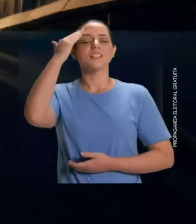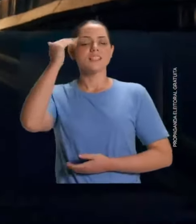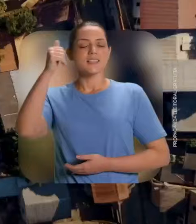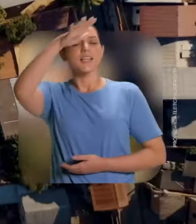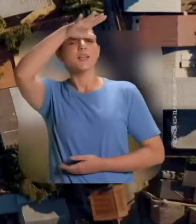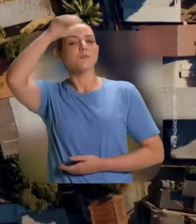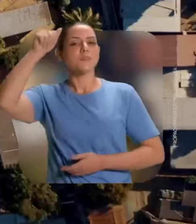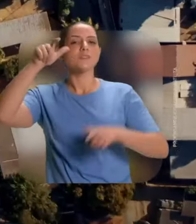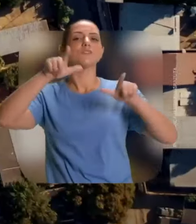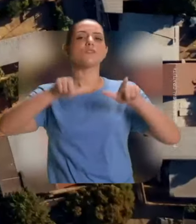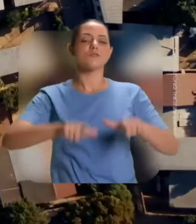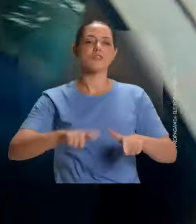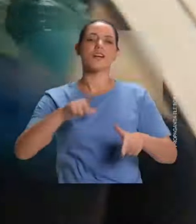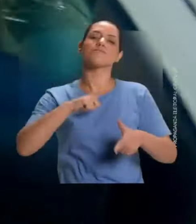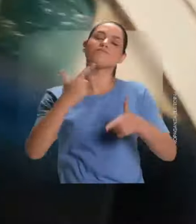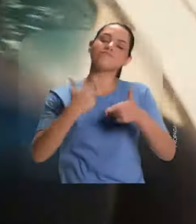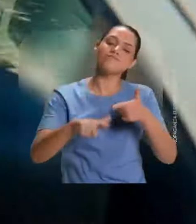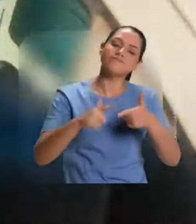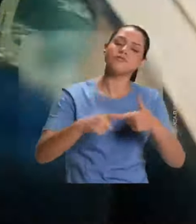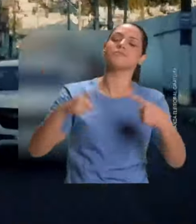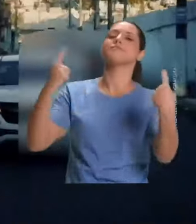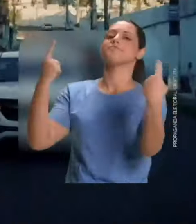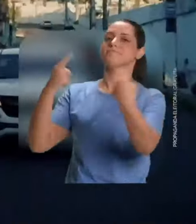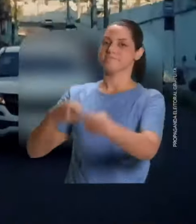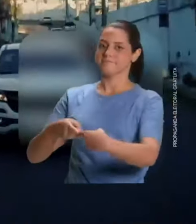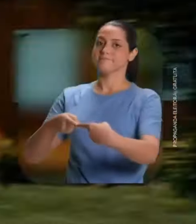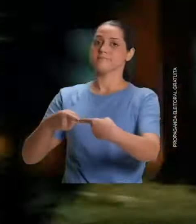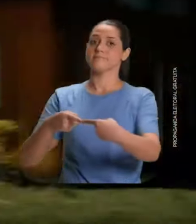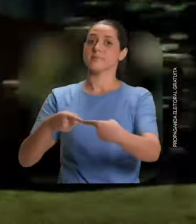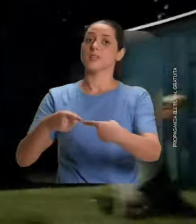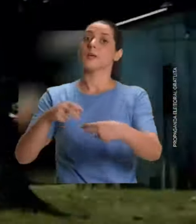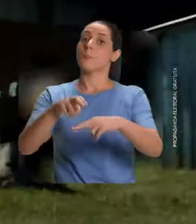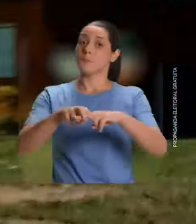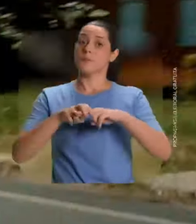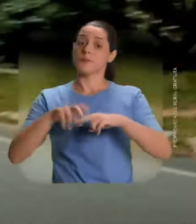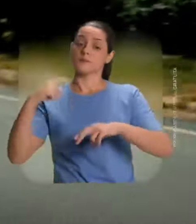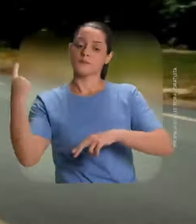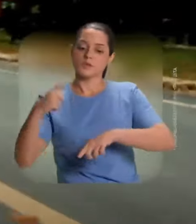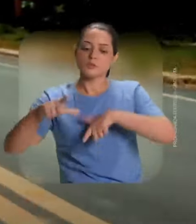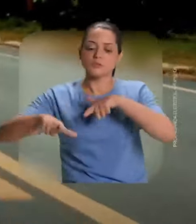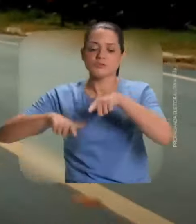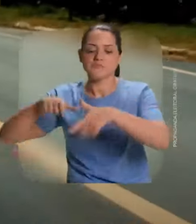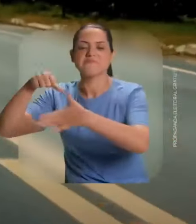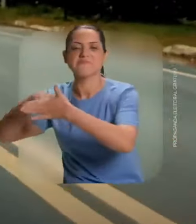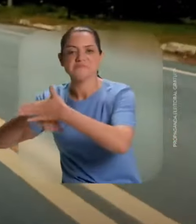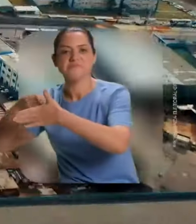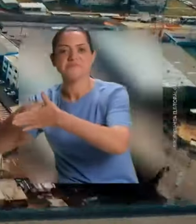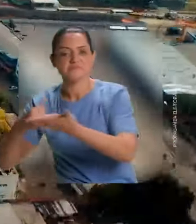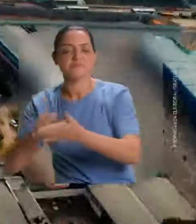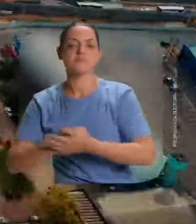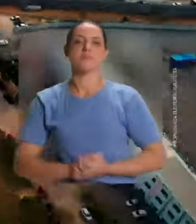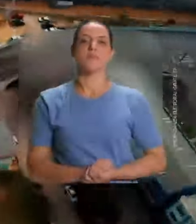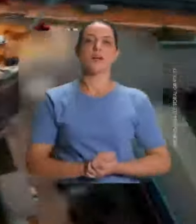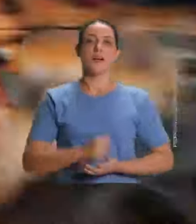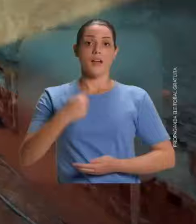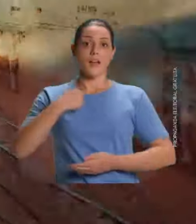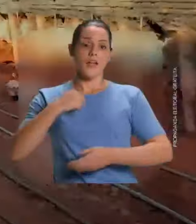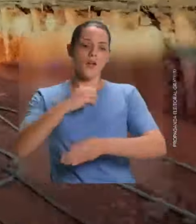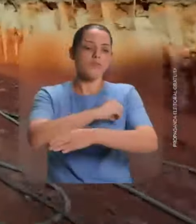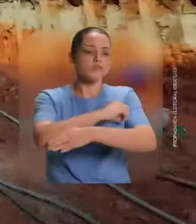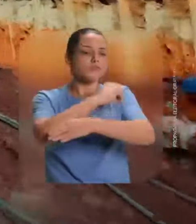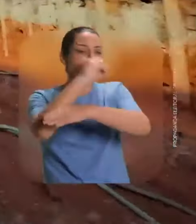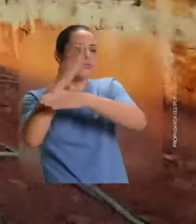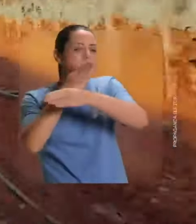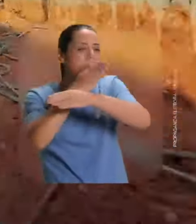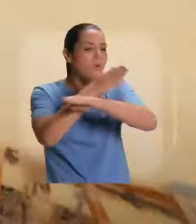Sei que Manaus é uma cidade com muitos problemas e desafios. É exatamente por isso que a gente trabalha tanto. Vou para as ruas